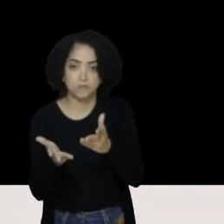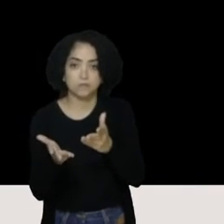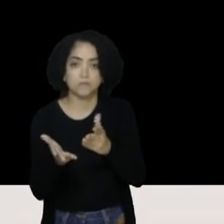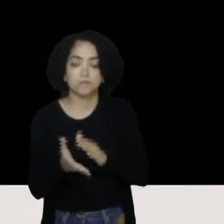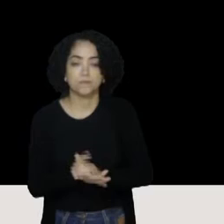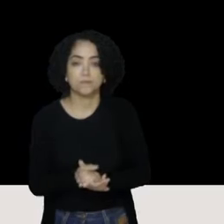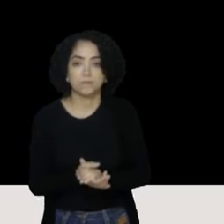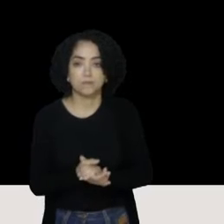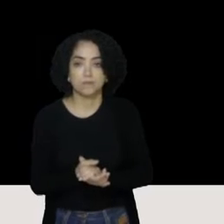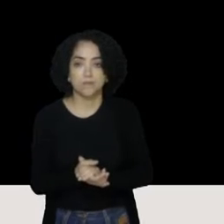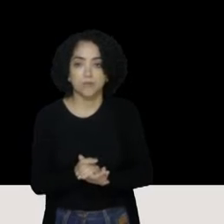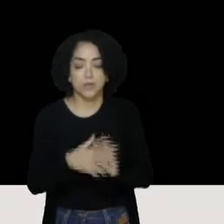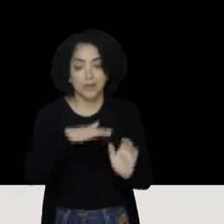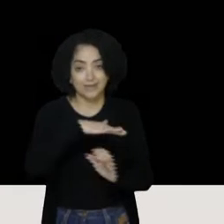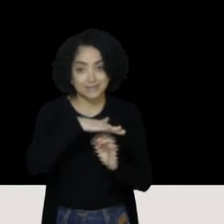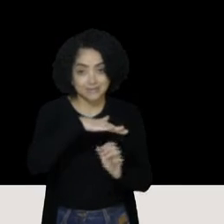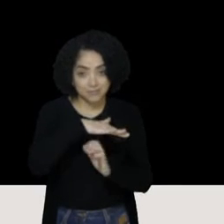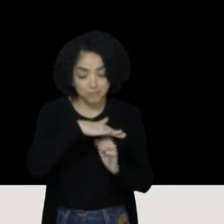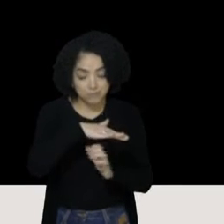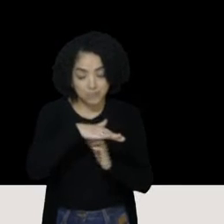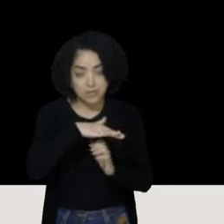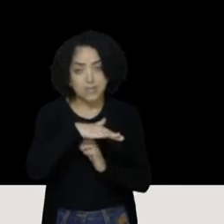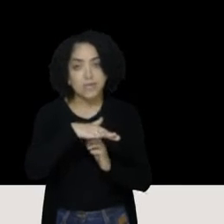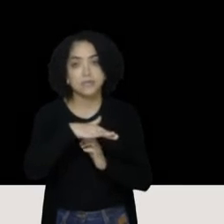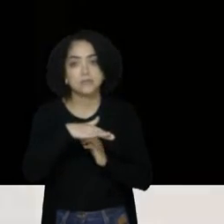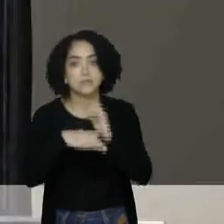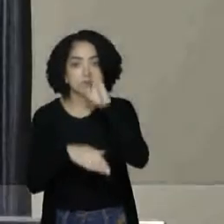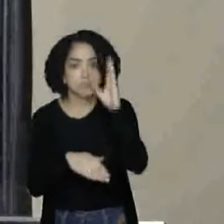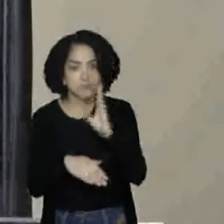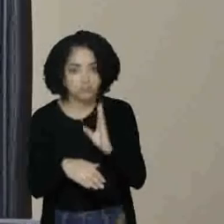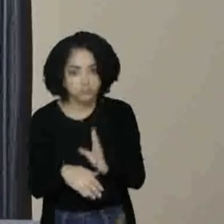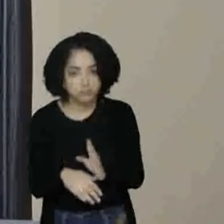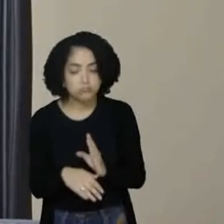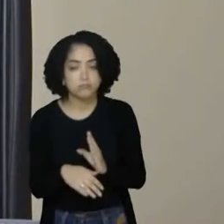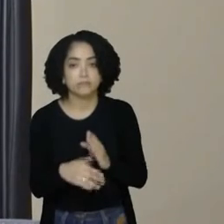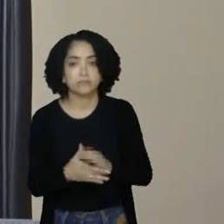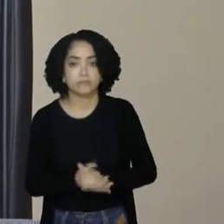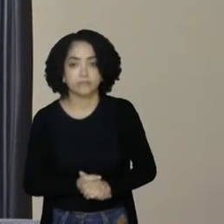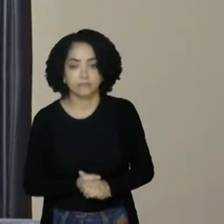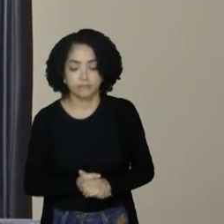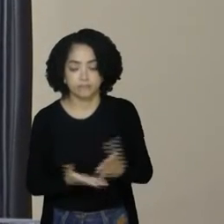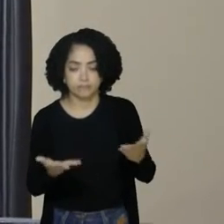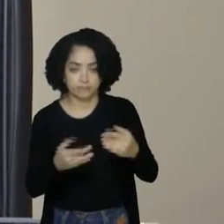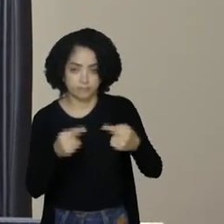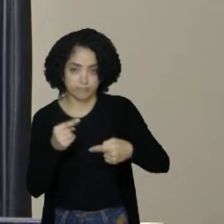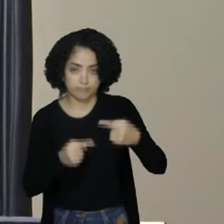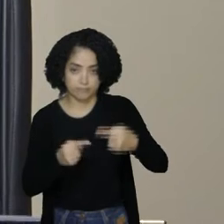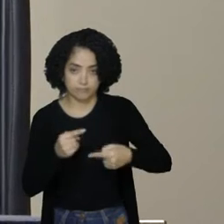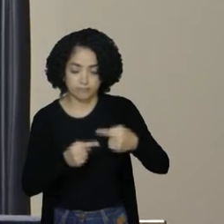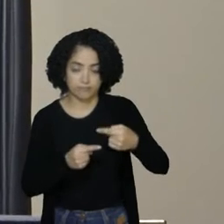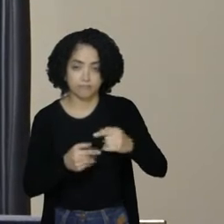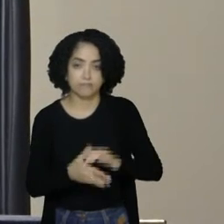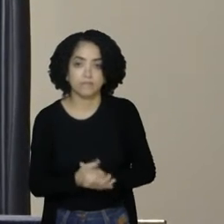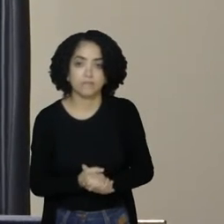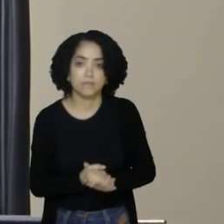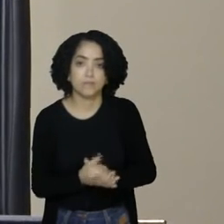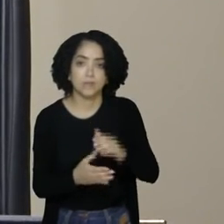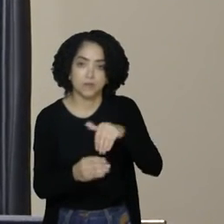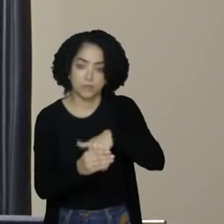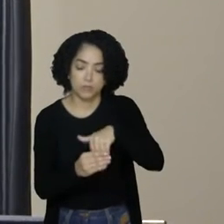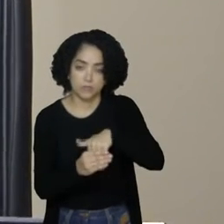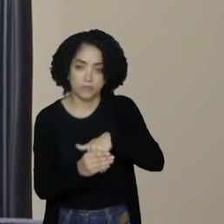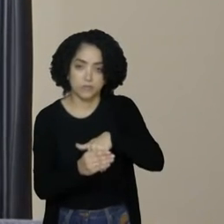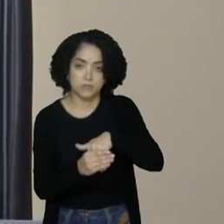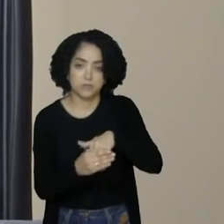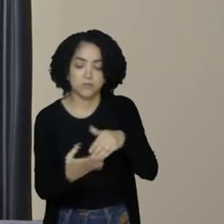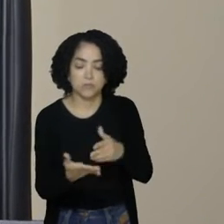direcionados às empresas e companhias nacionais de turismo. Em discussão, não havendo quem queira discutir, em votação,